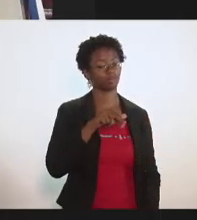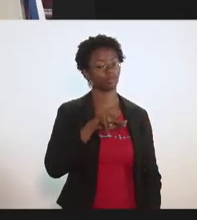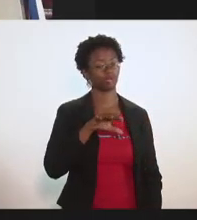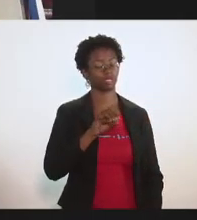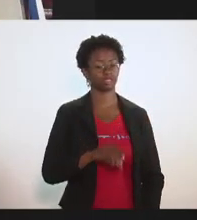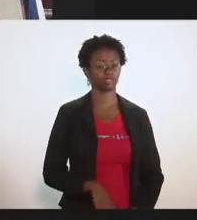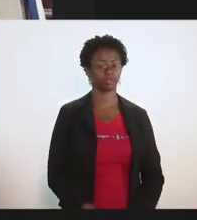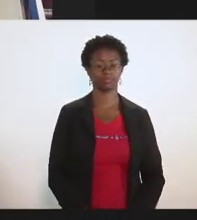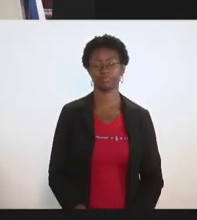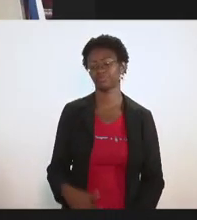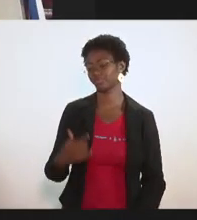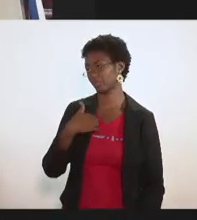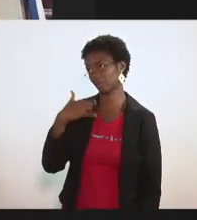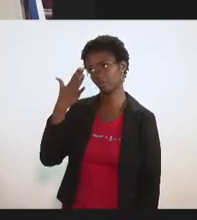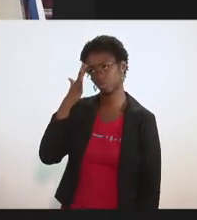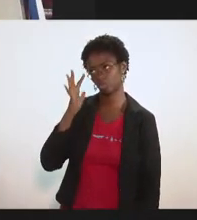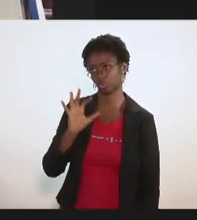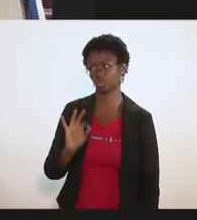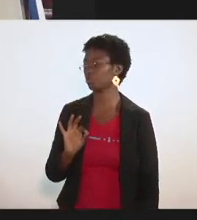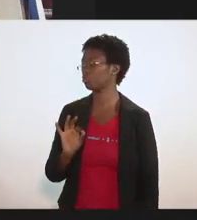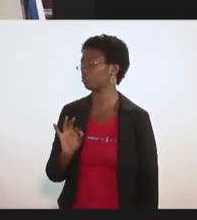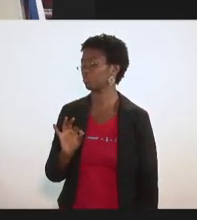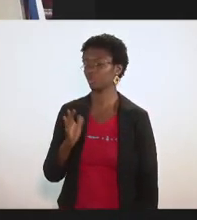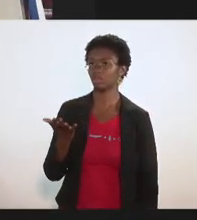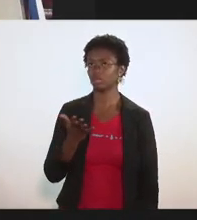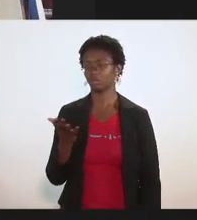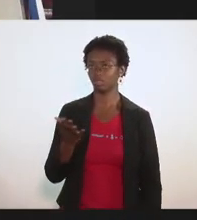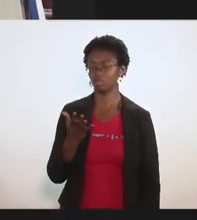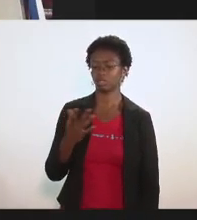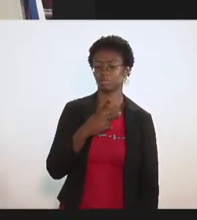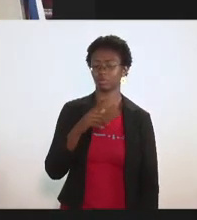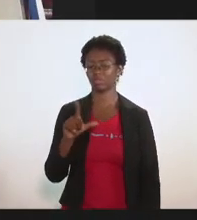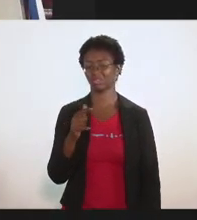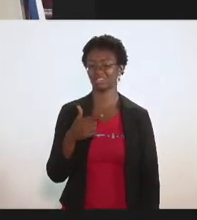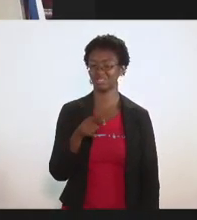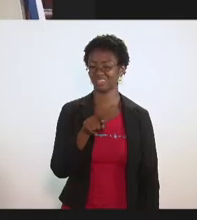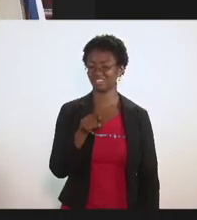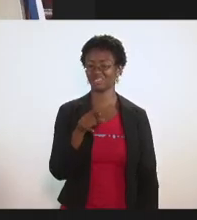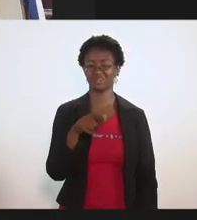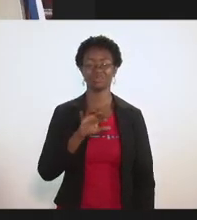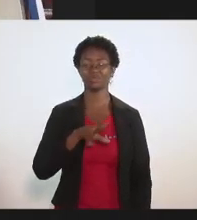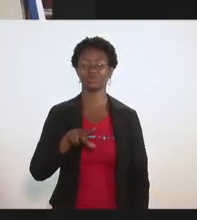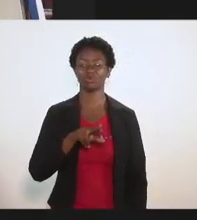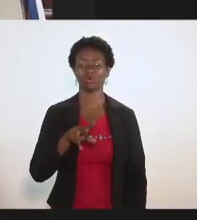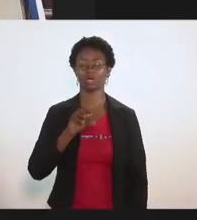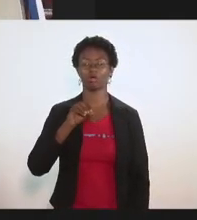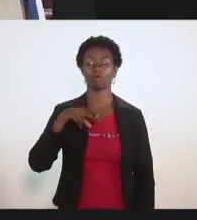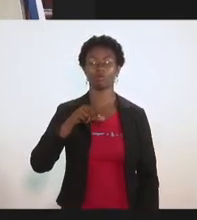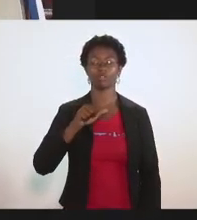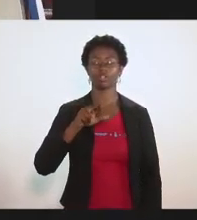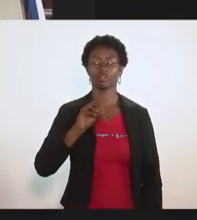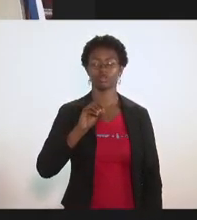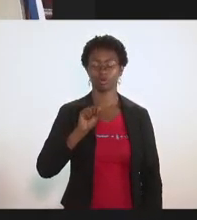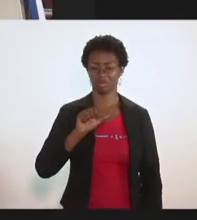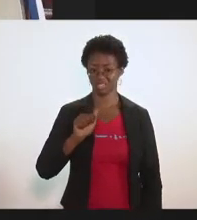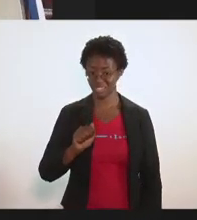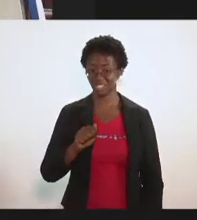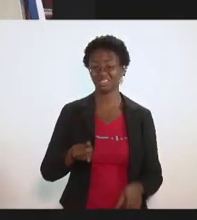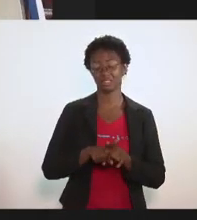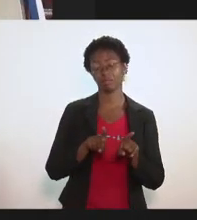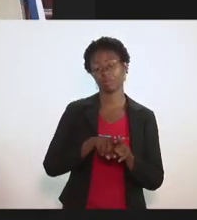segurança pública. Ou seja, ele está prejudicado pela Lei 9.065. Eu citei aqui que é do Márcio